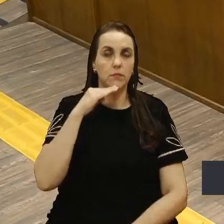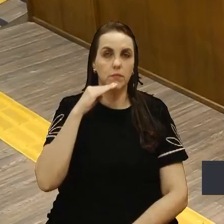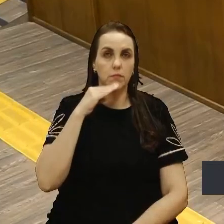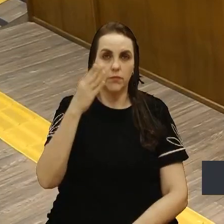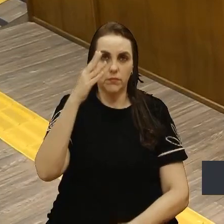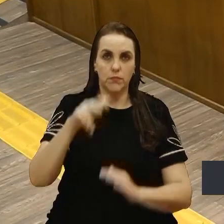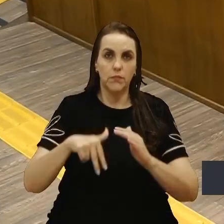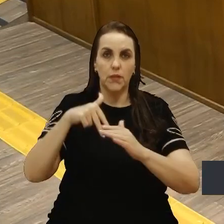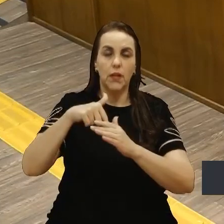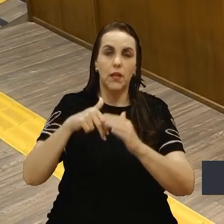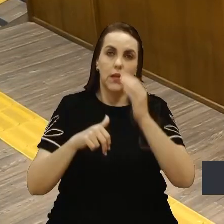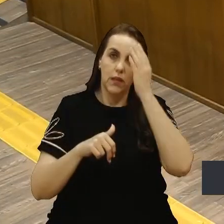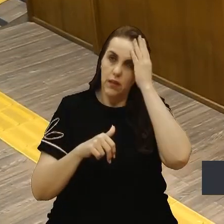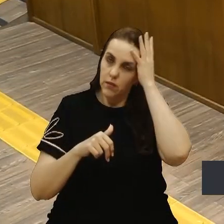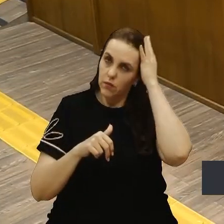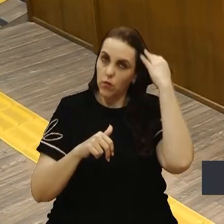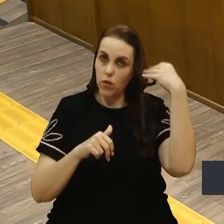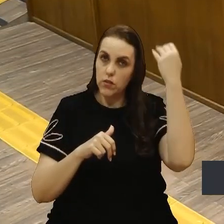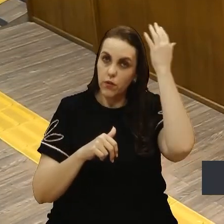Tens a palavra.